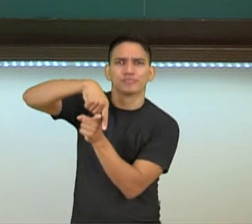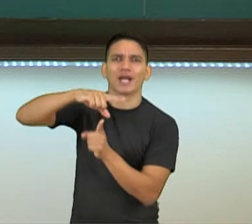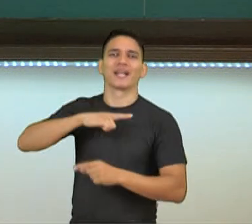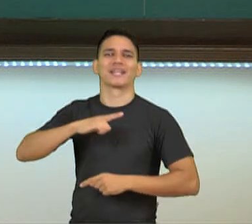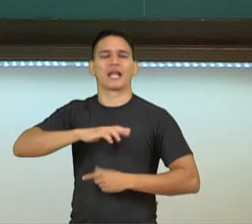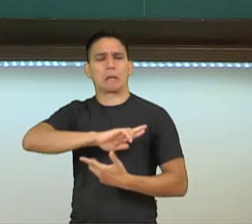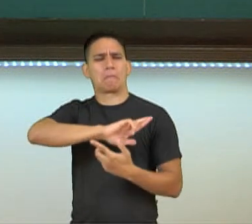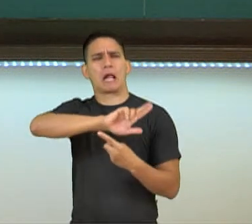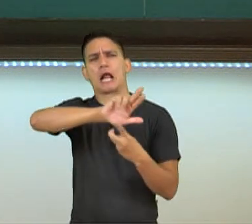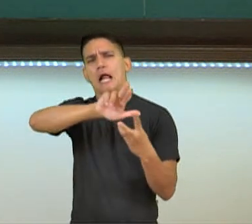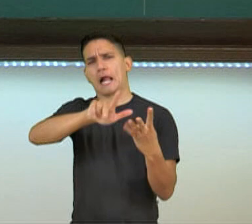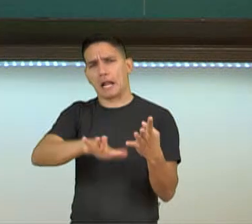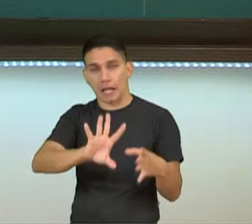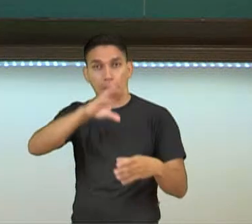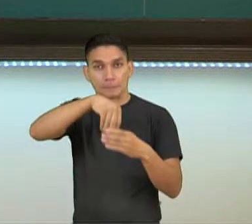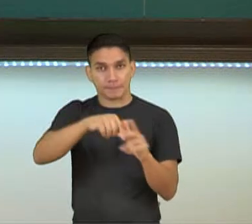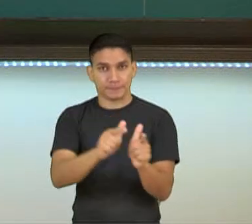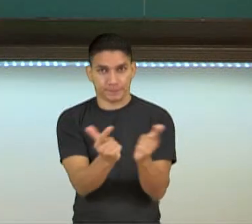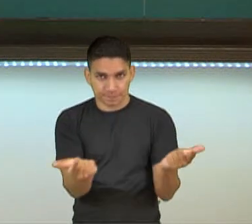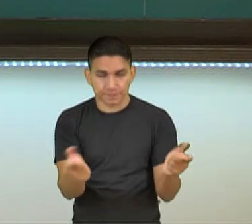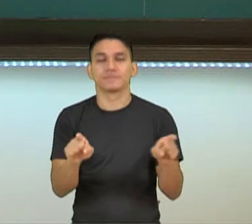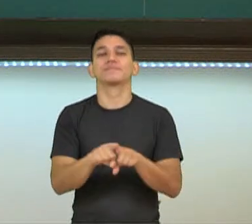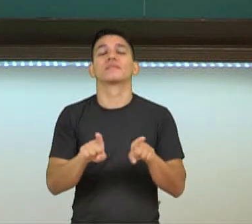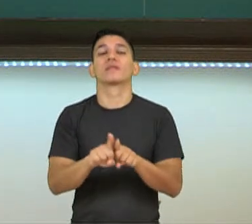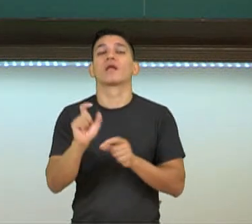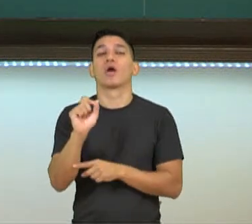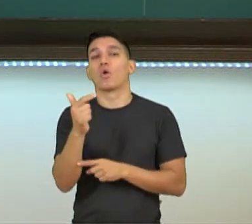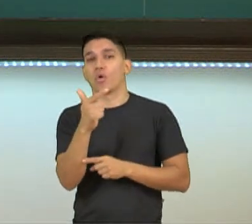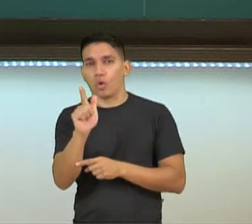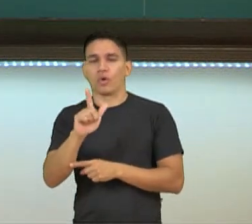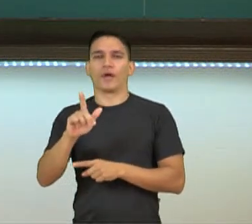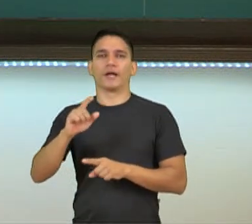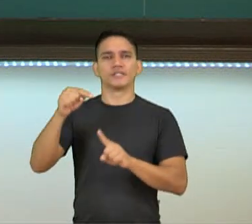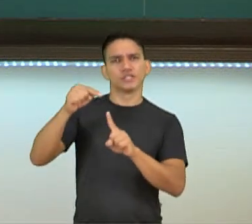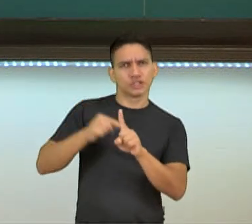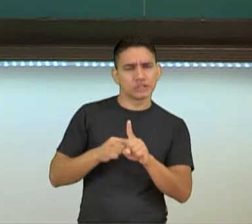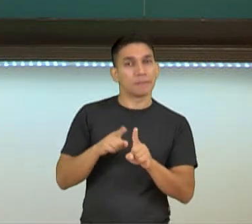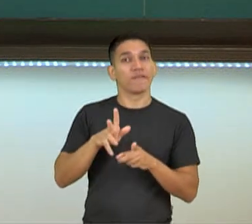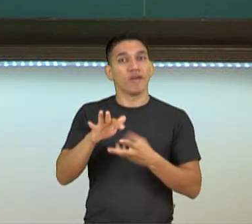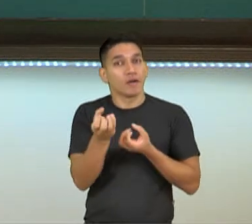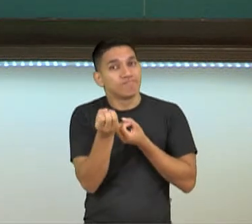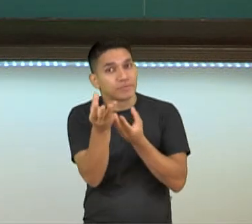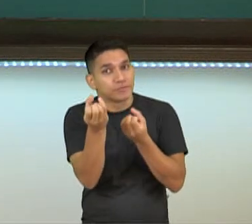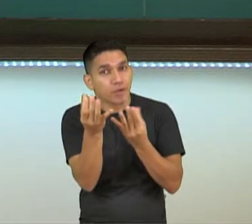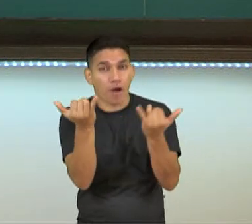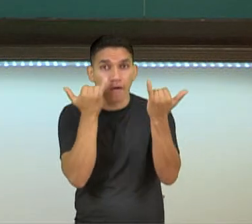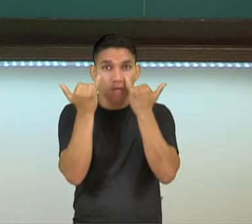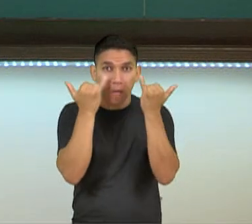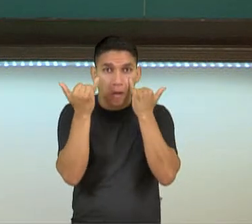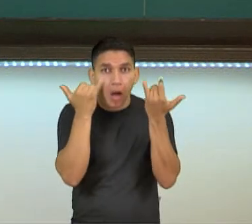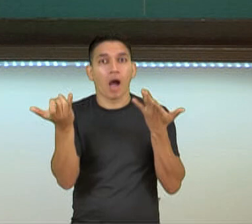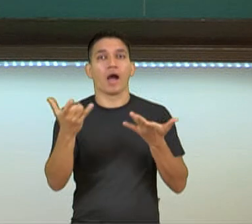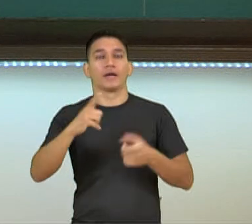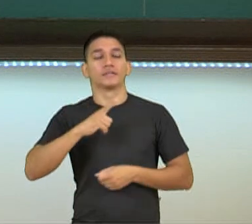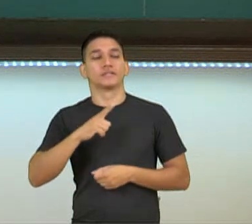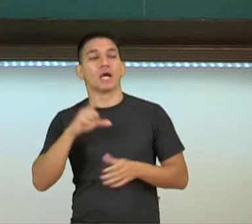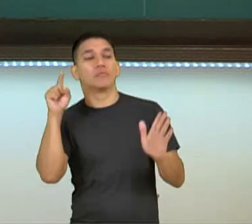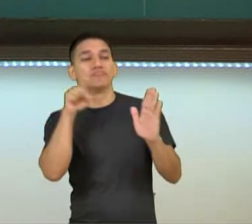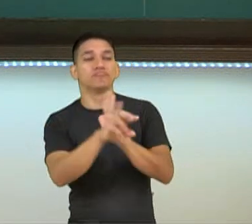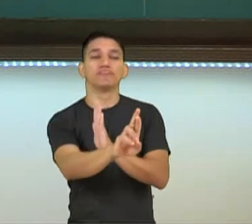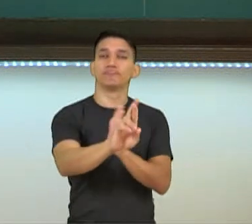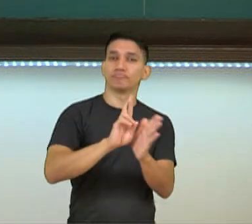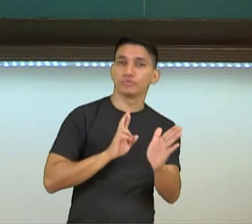de entretenimento do jornal. E temos também os cadernos que vão trazer as notícias, as reportagens, que vão